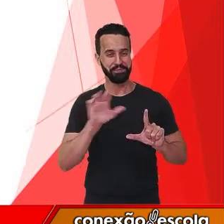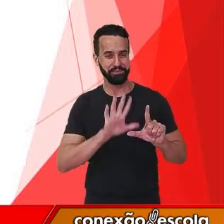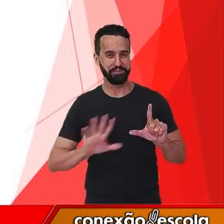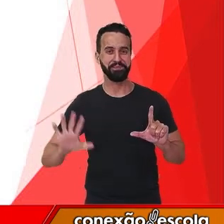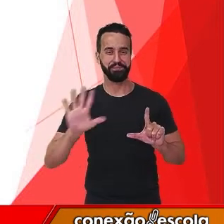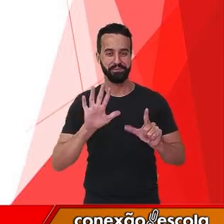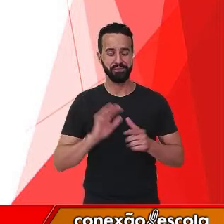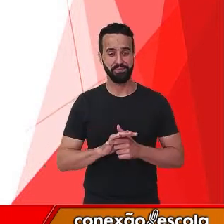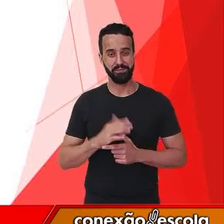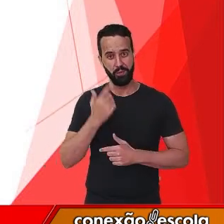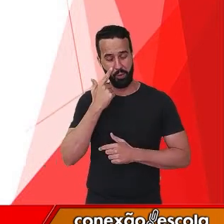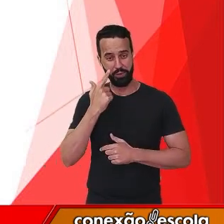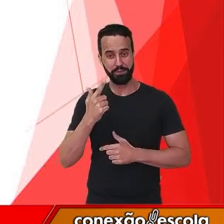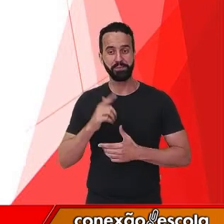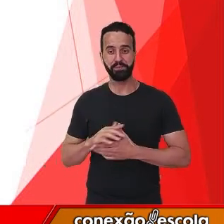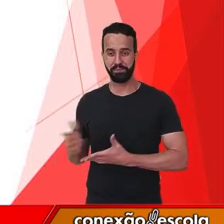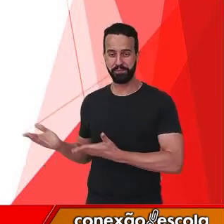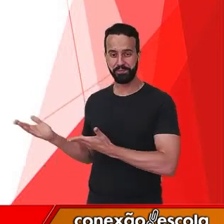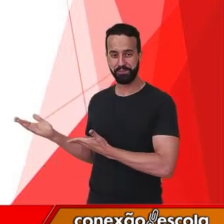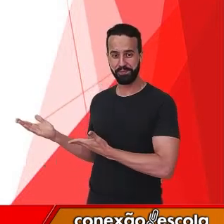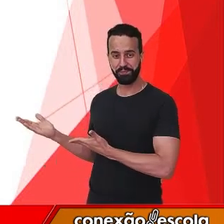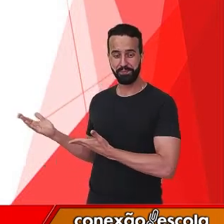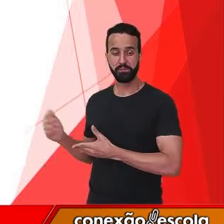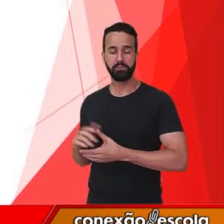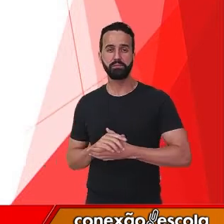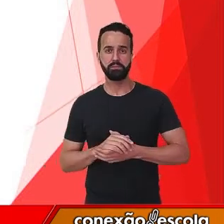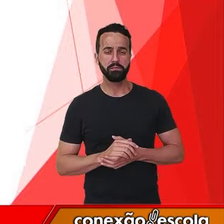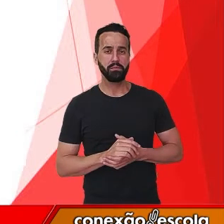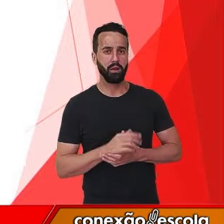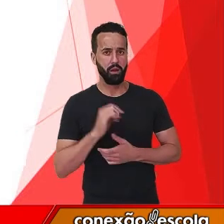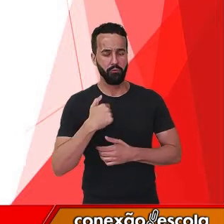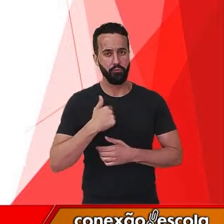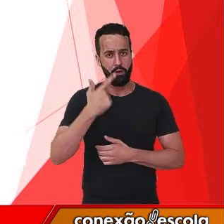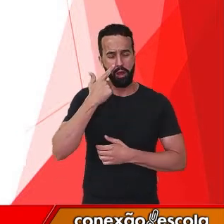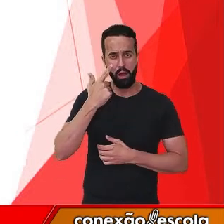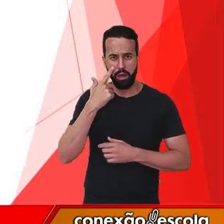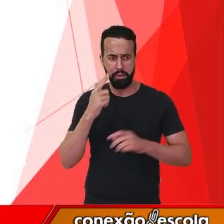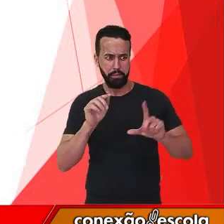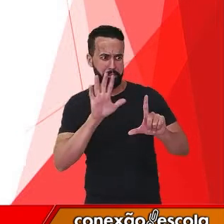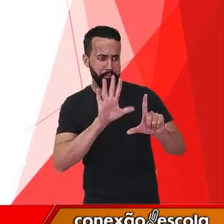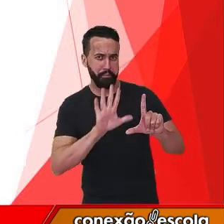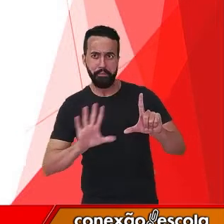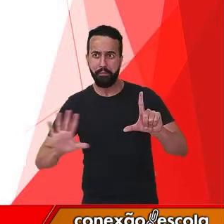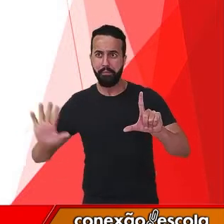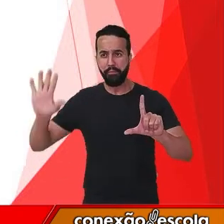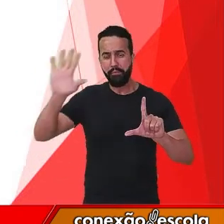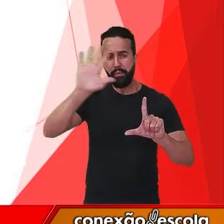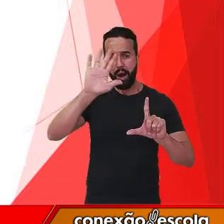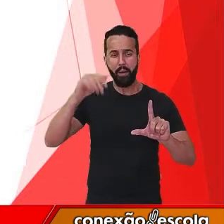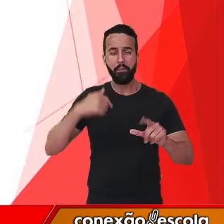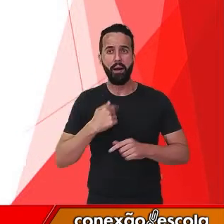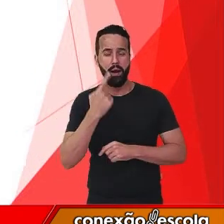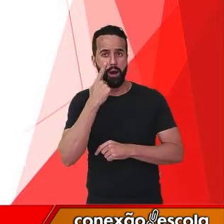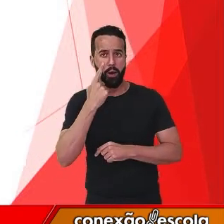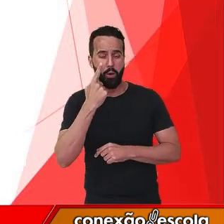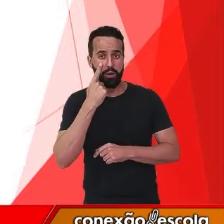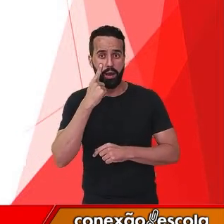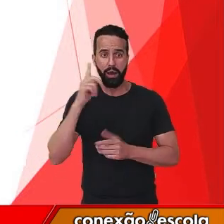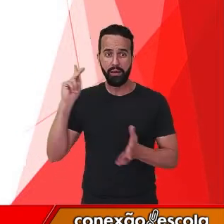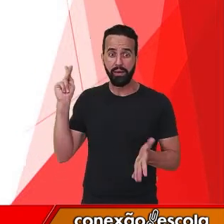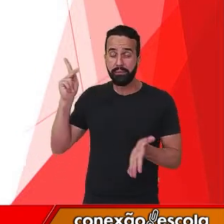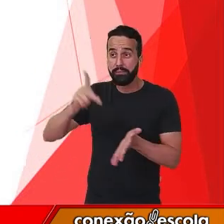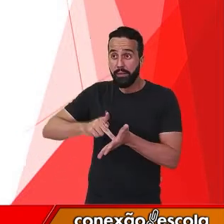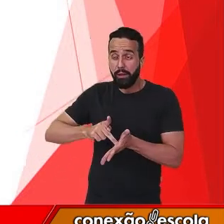logo se você andar por esse mapa mesmo que seja uma representação e for lá na